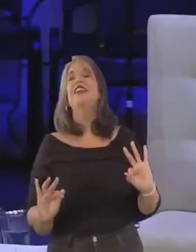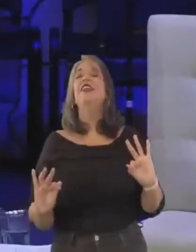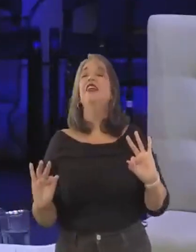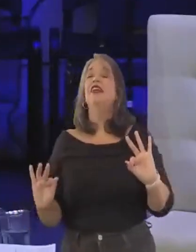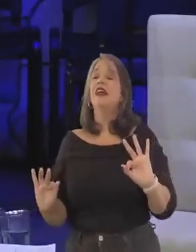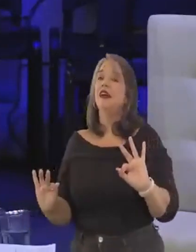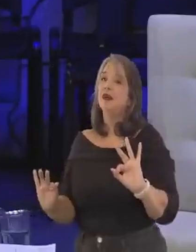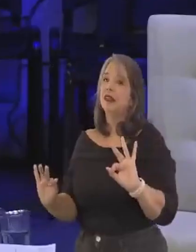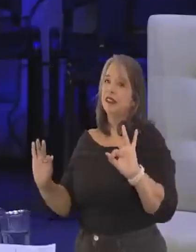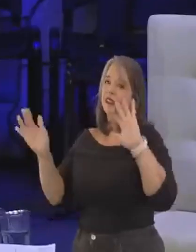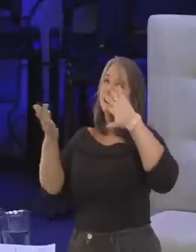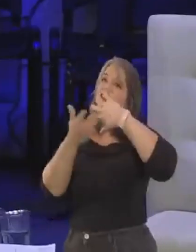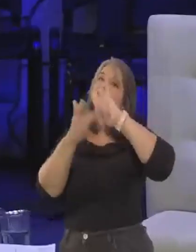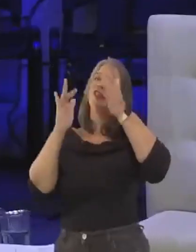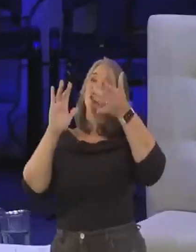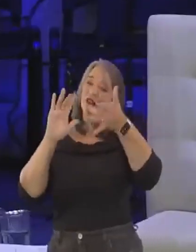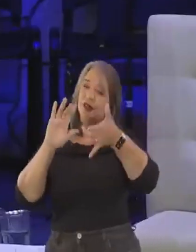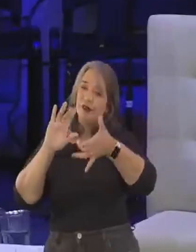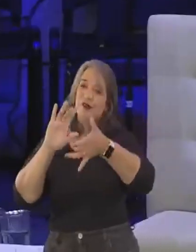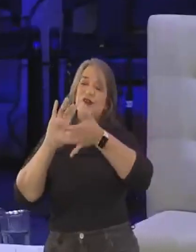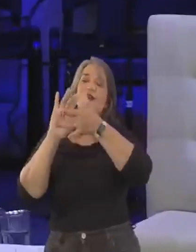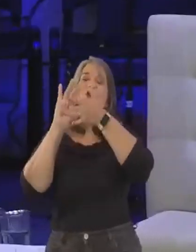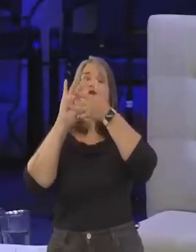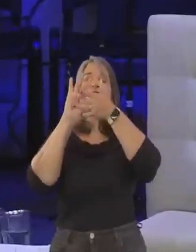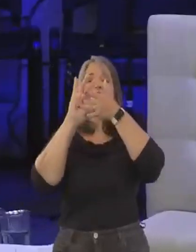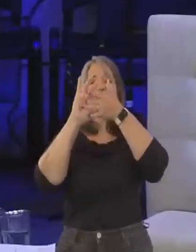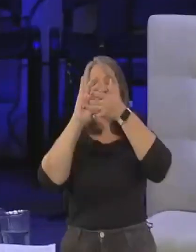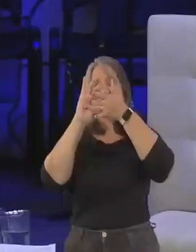feliz, pois em Jesus